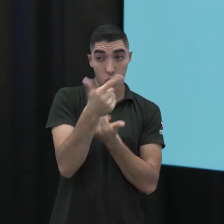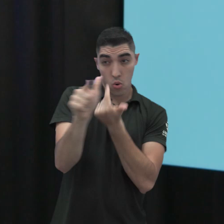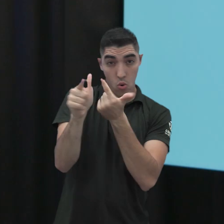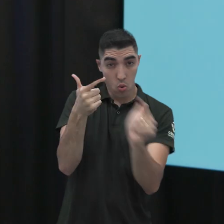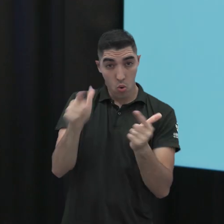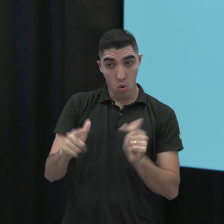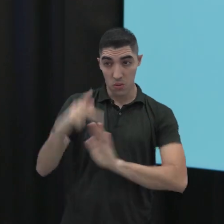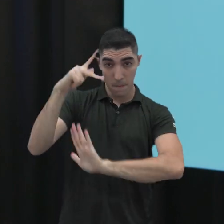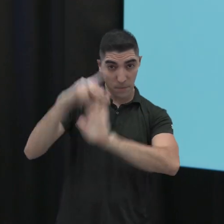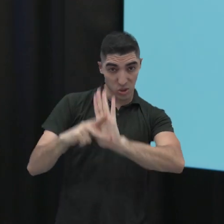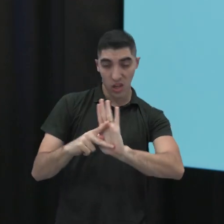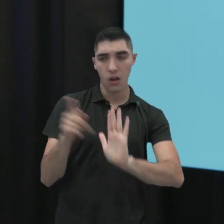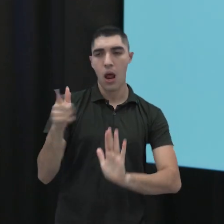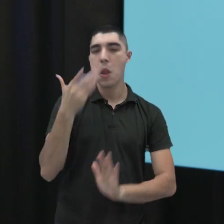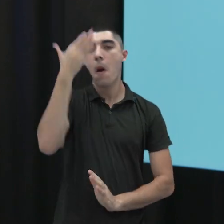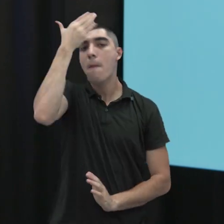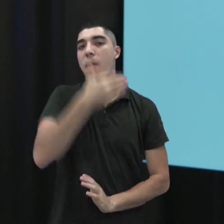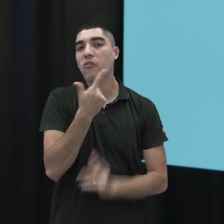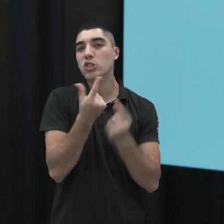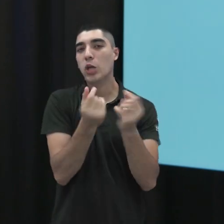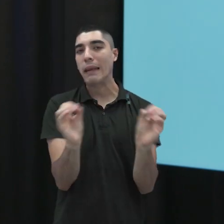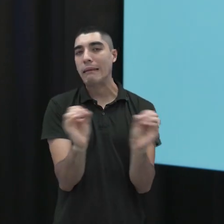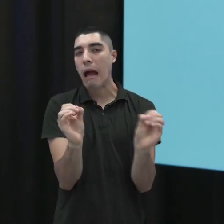muitos projetos que não prestam conta,